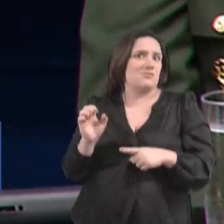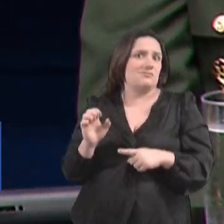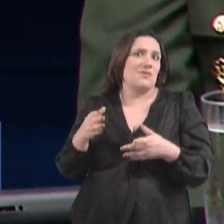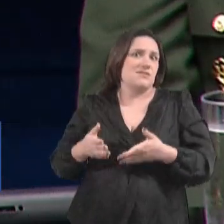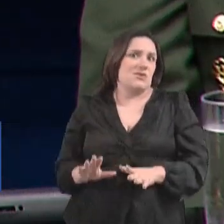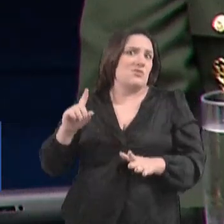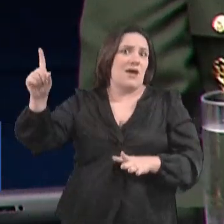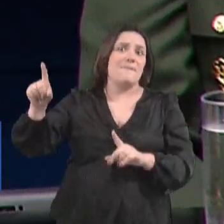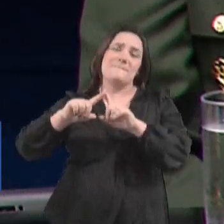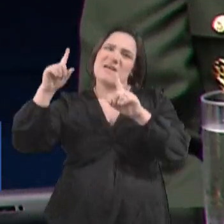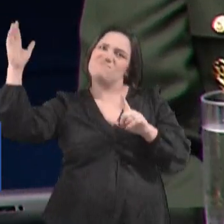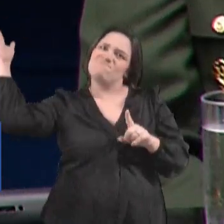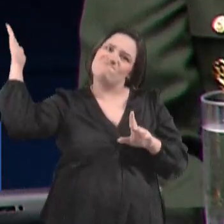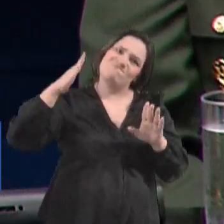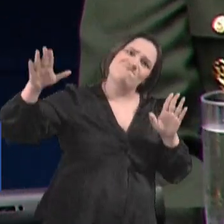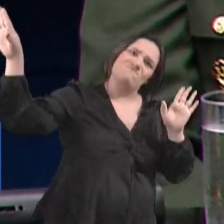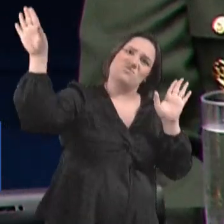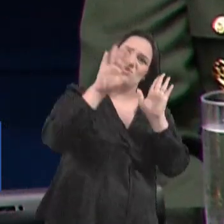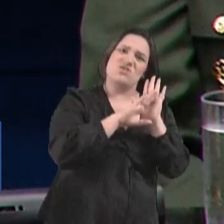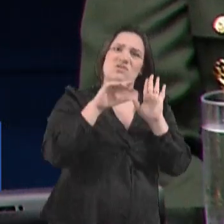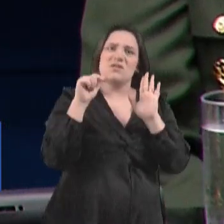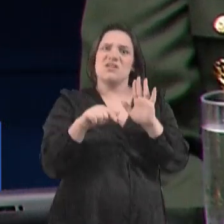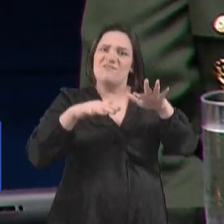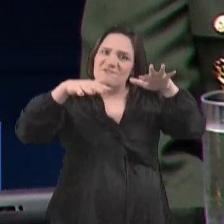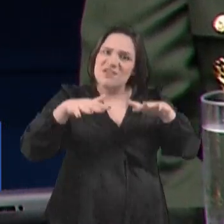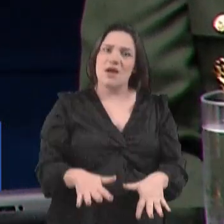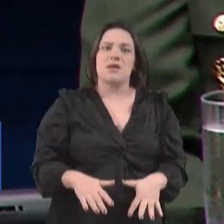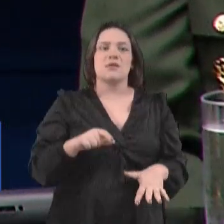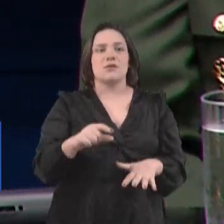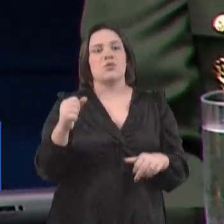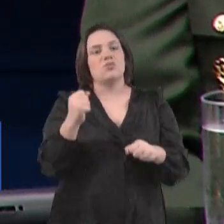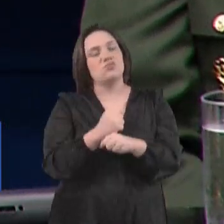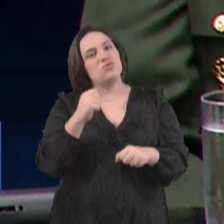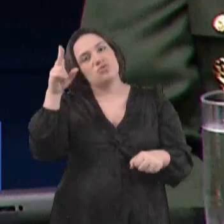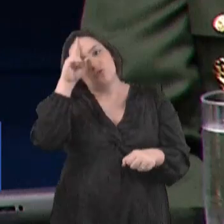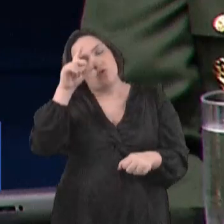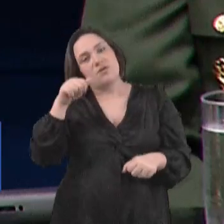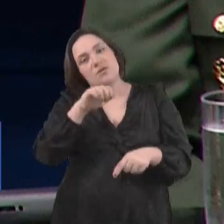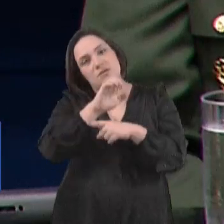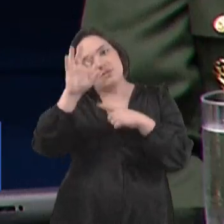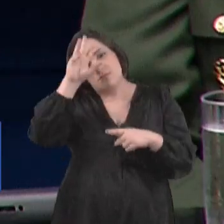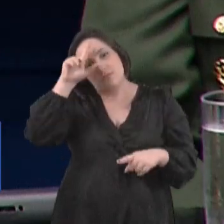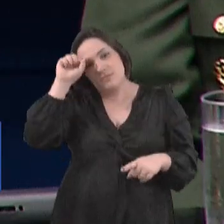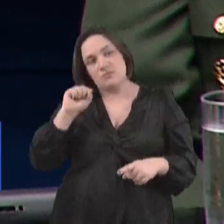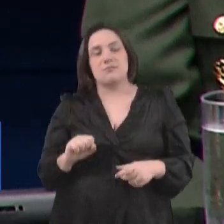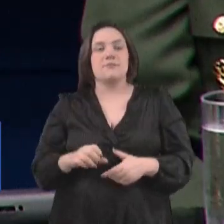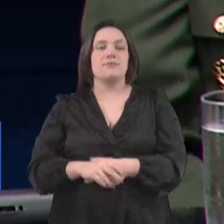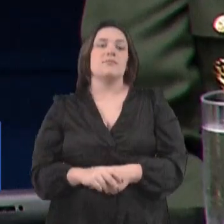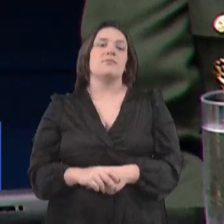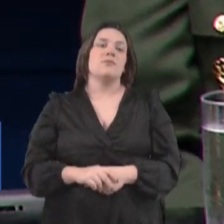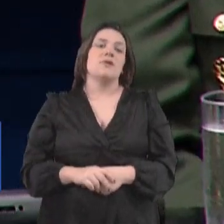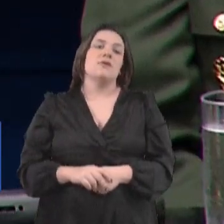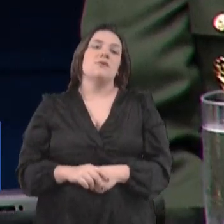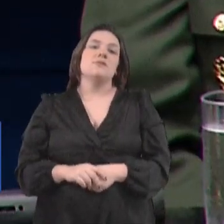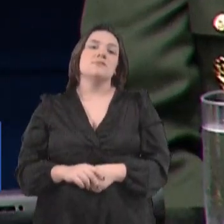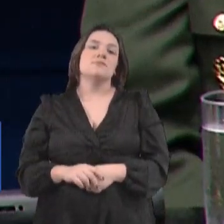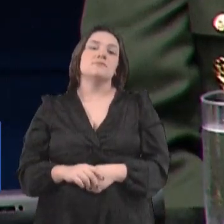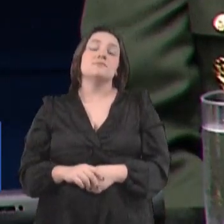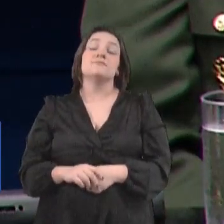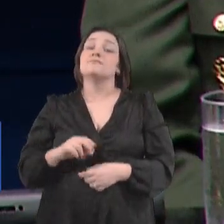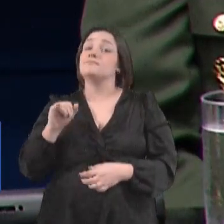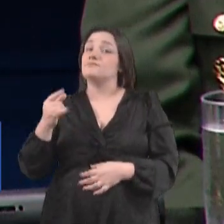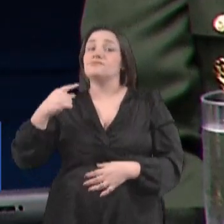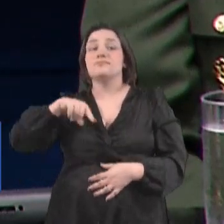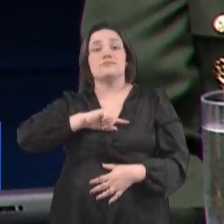outros que vieram para essa terra e legaram o estado de Mato Grosso do Sul. Se nós